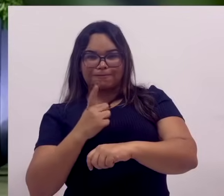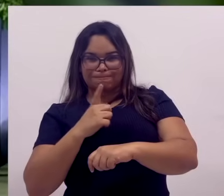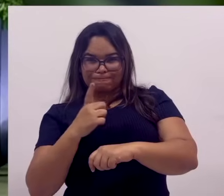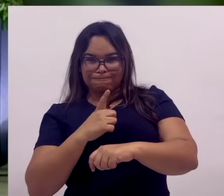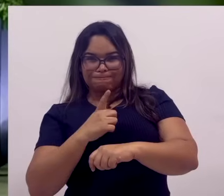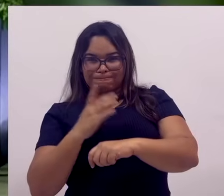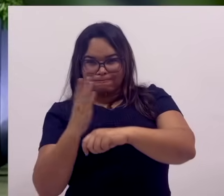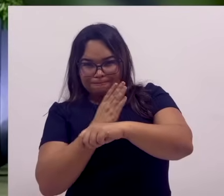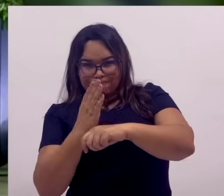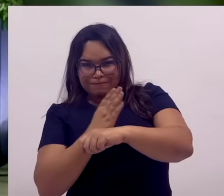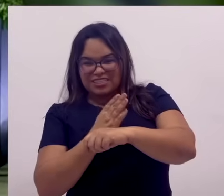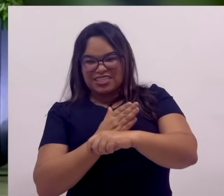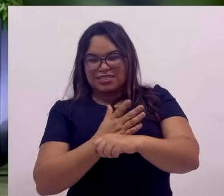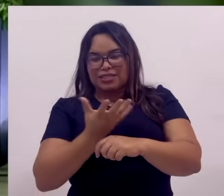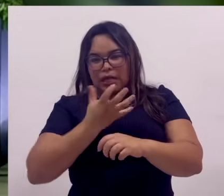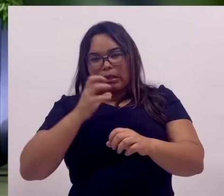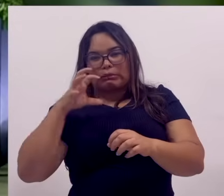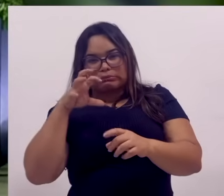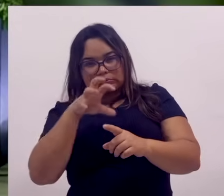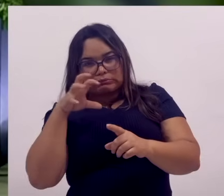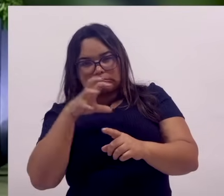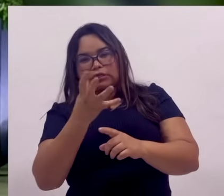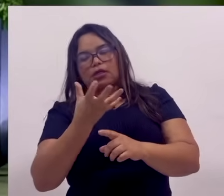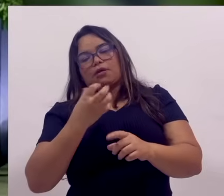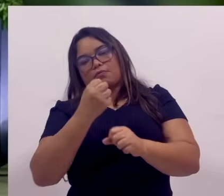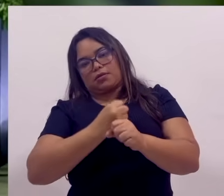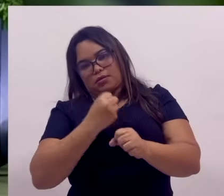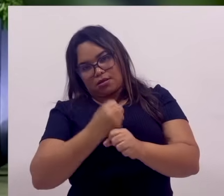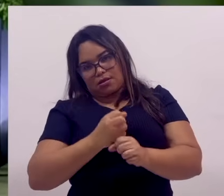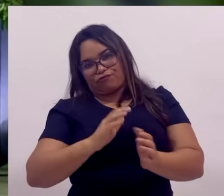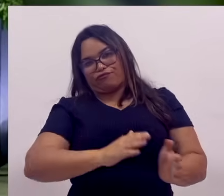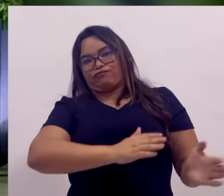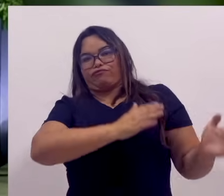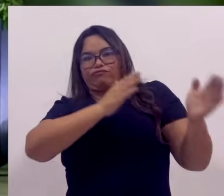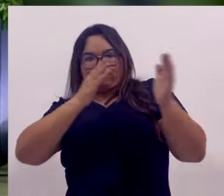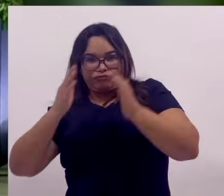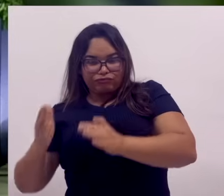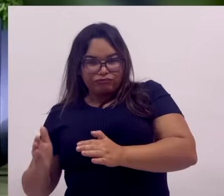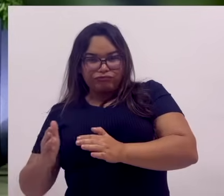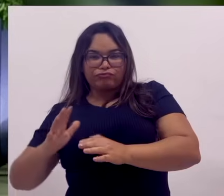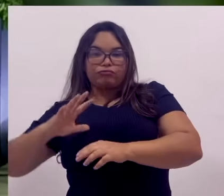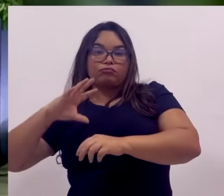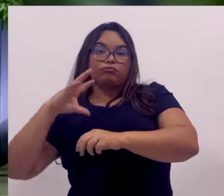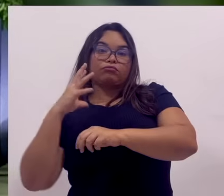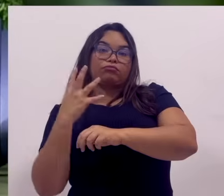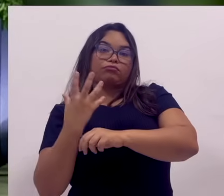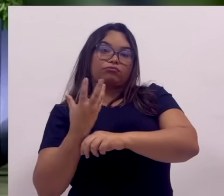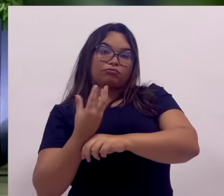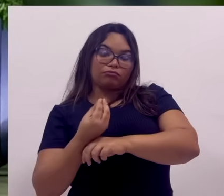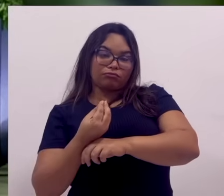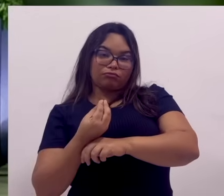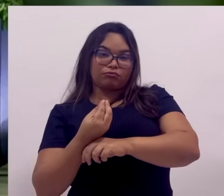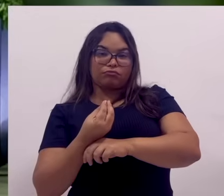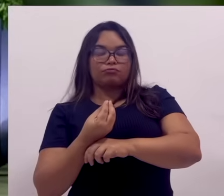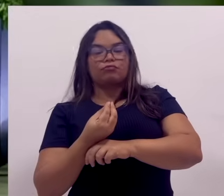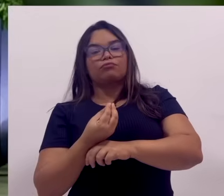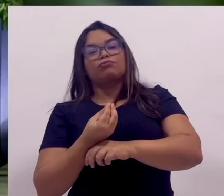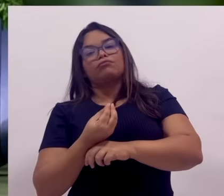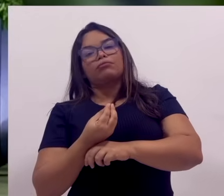E então entra num período de concessões, quando a verdade começa a se misturar com o